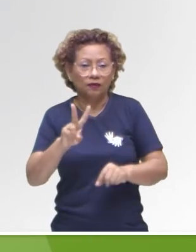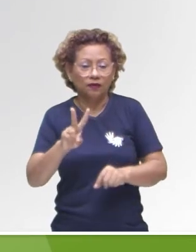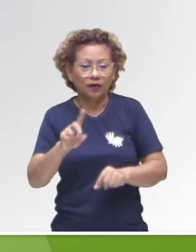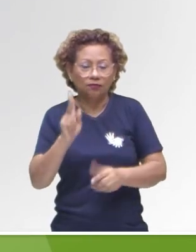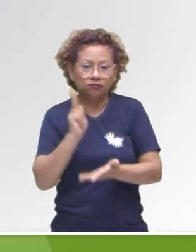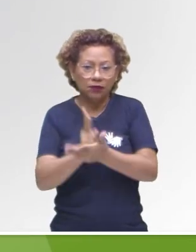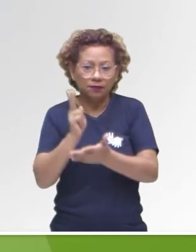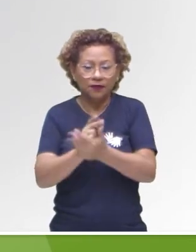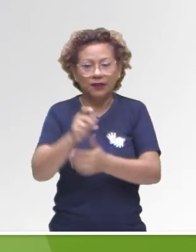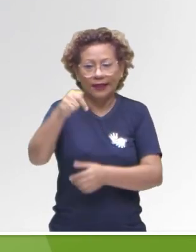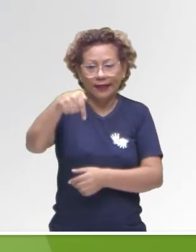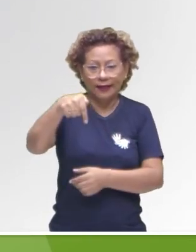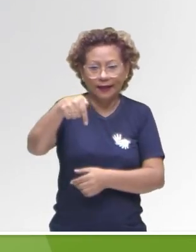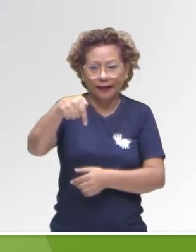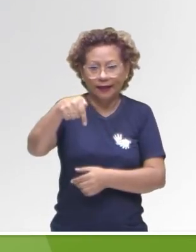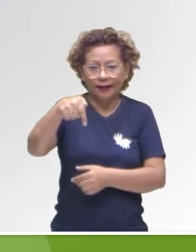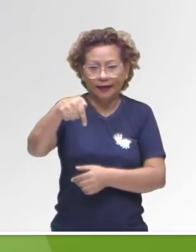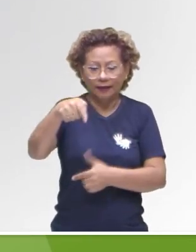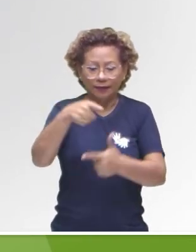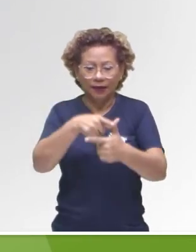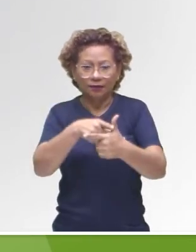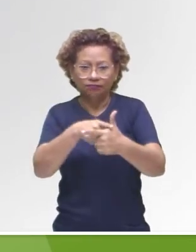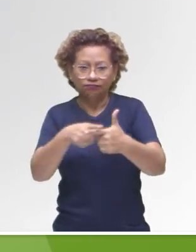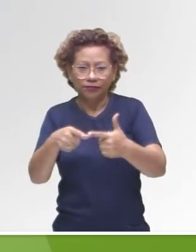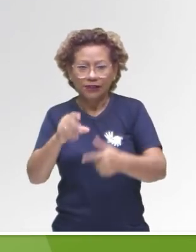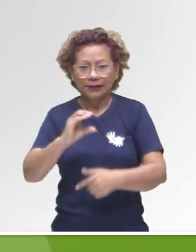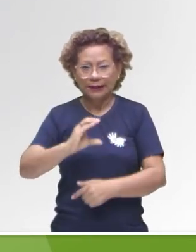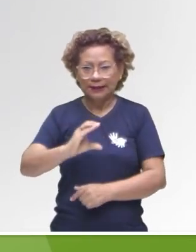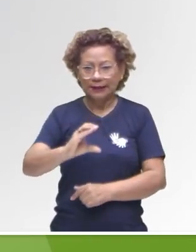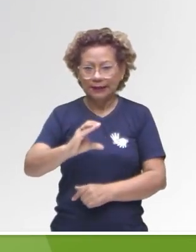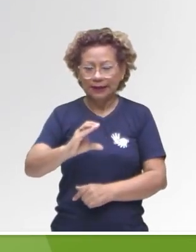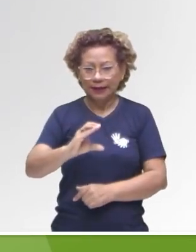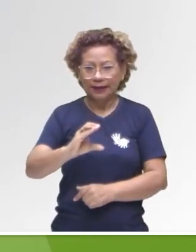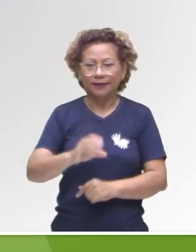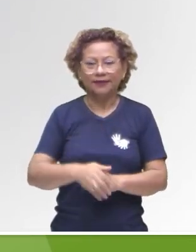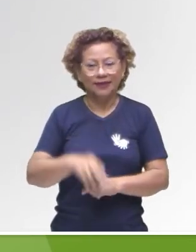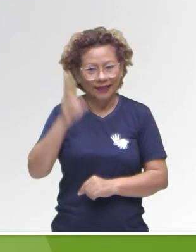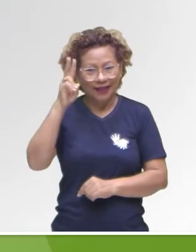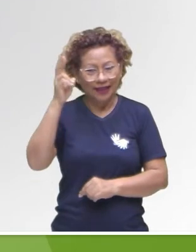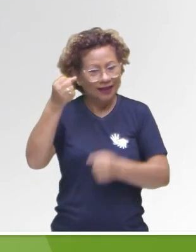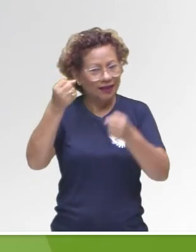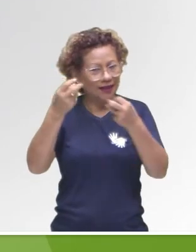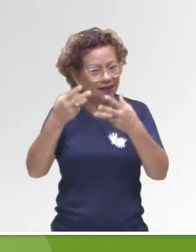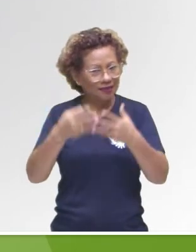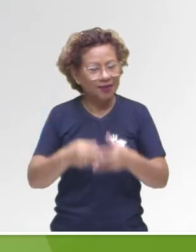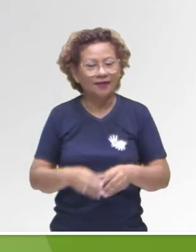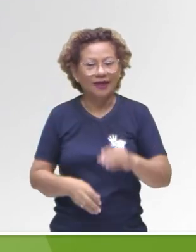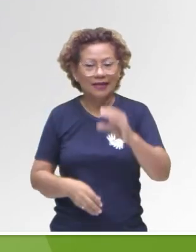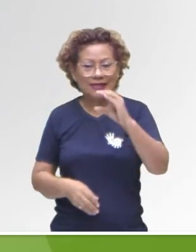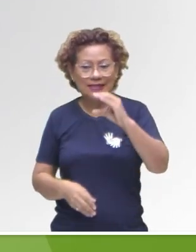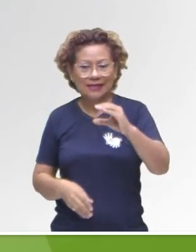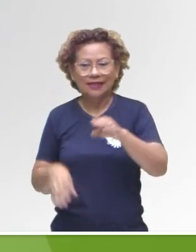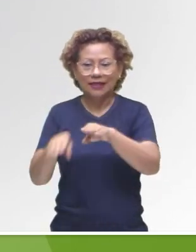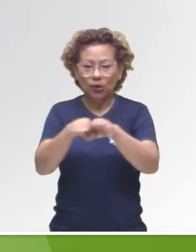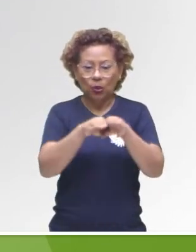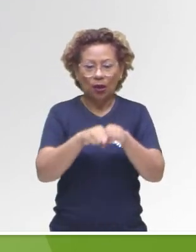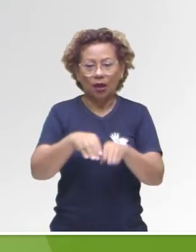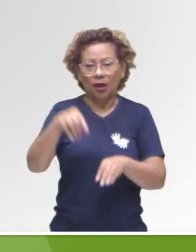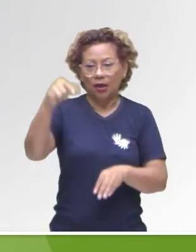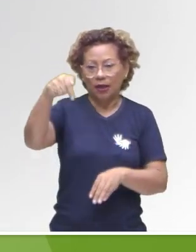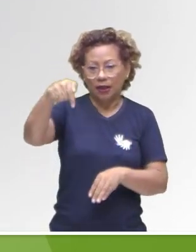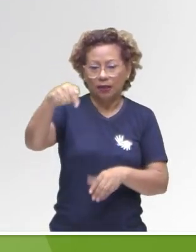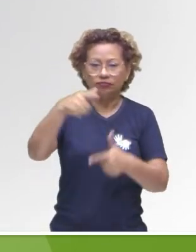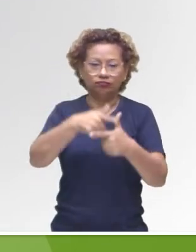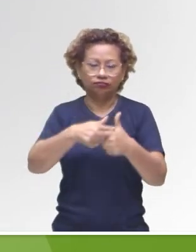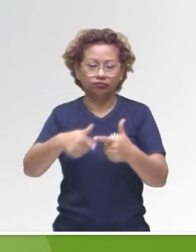C, né, daquela equação que a gente viu, da capacitância, eu coloquei lá para vocês que a capacitância é